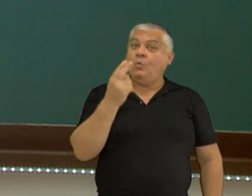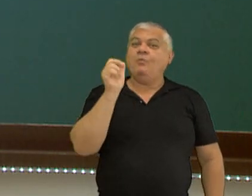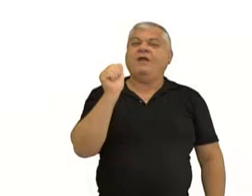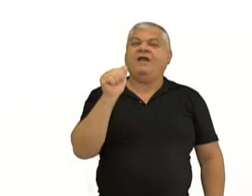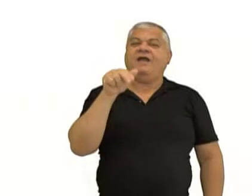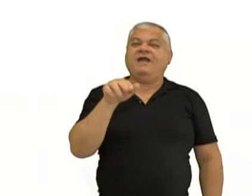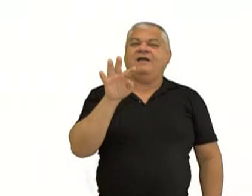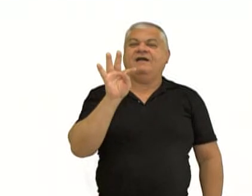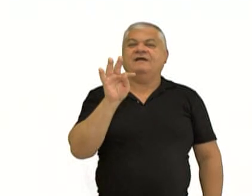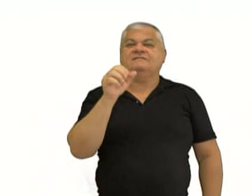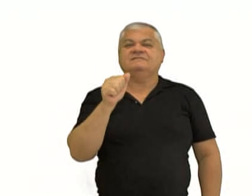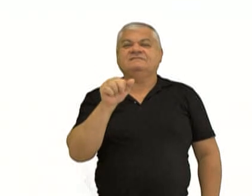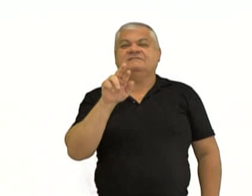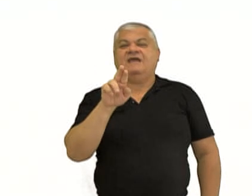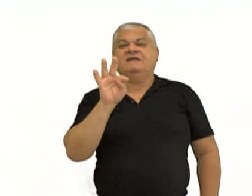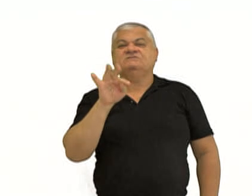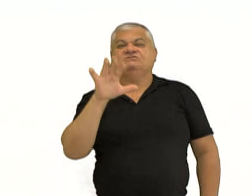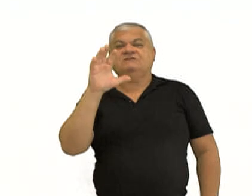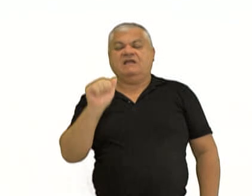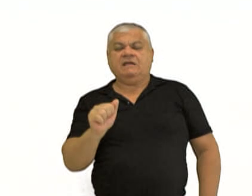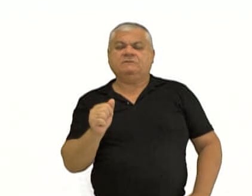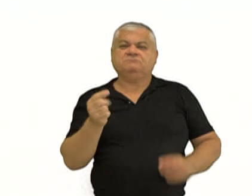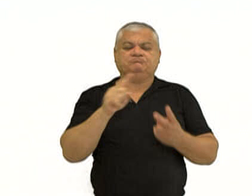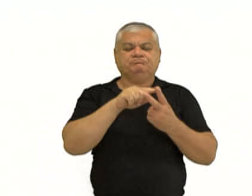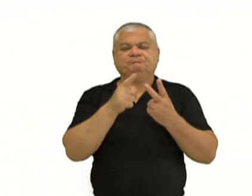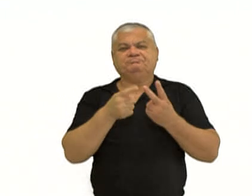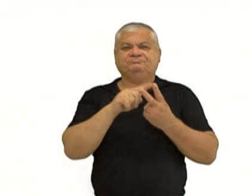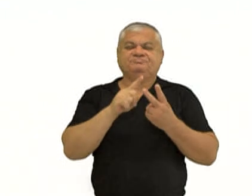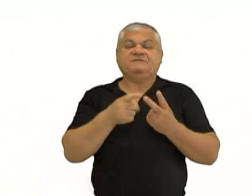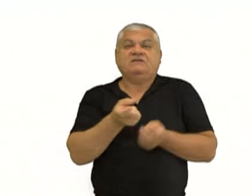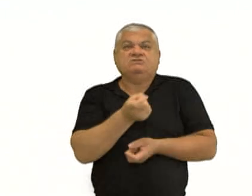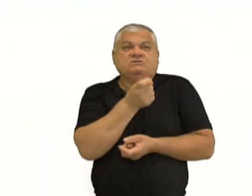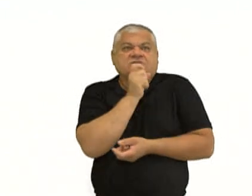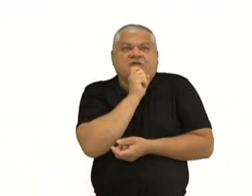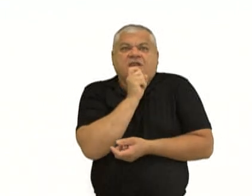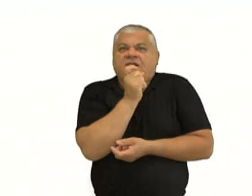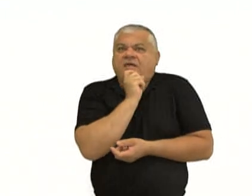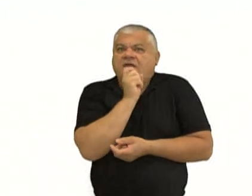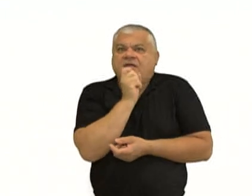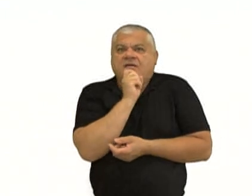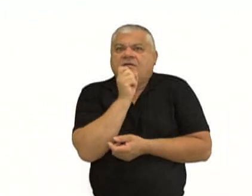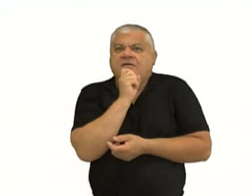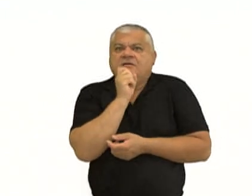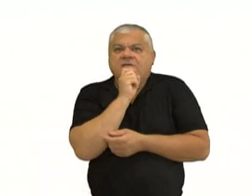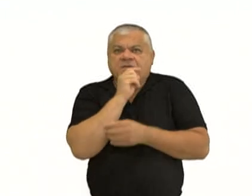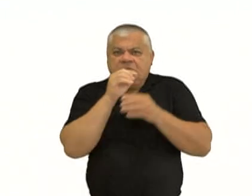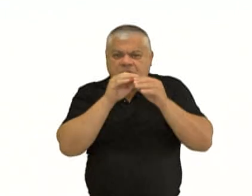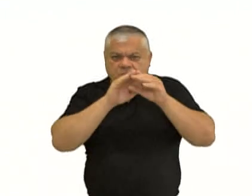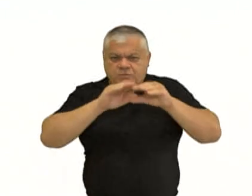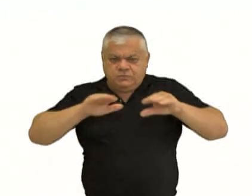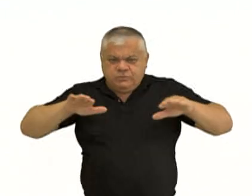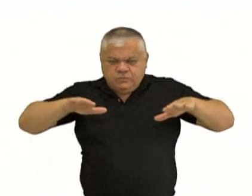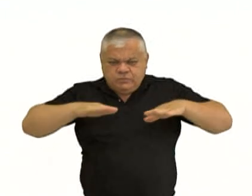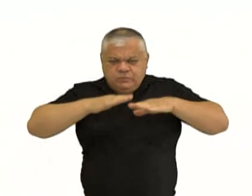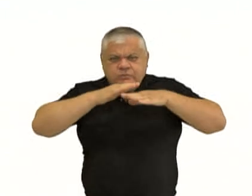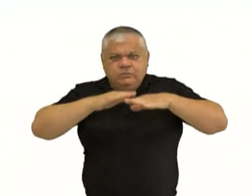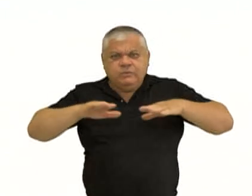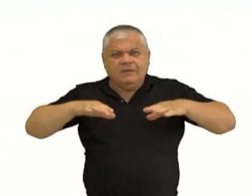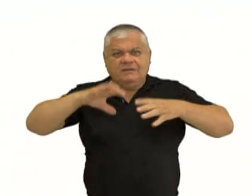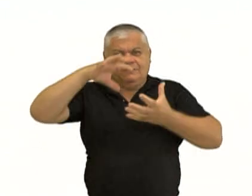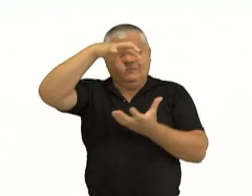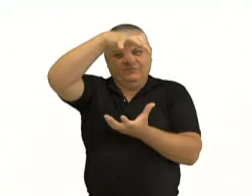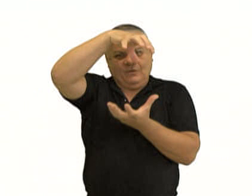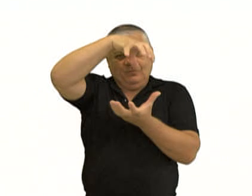é o nosso continente gelado, então tá aqui a localização dele. Ele é na região polar, aqui